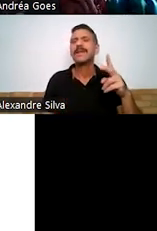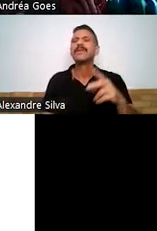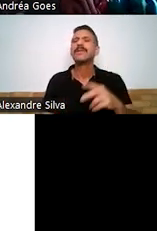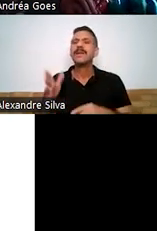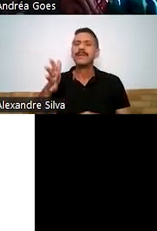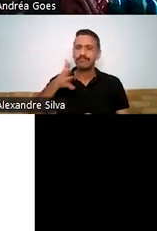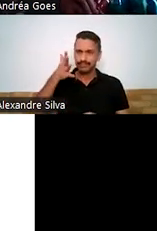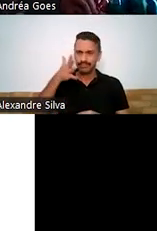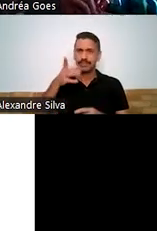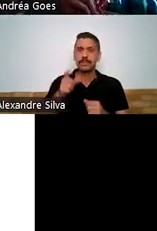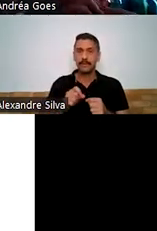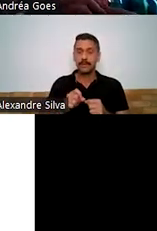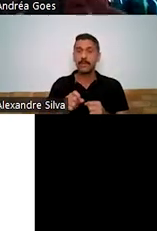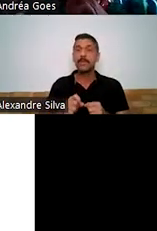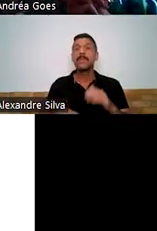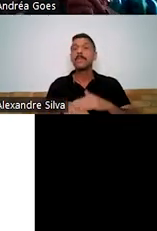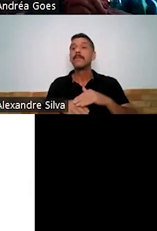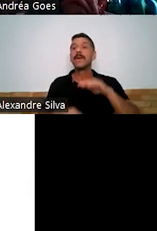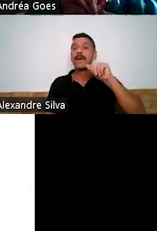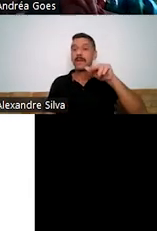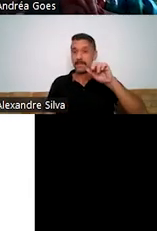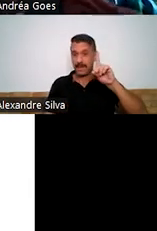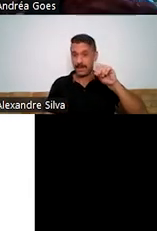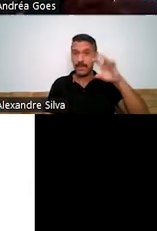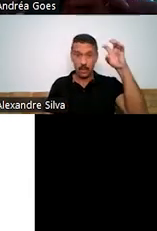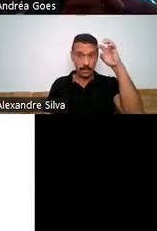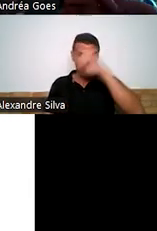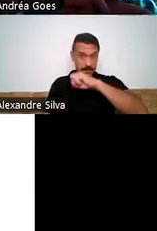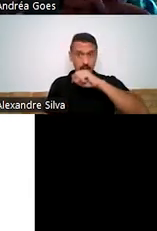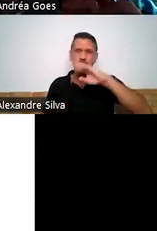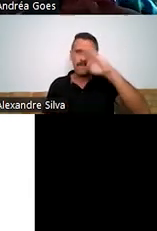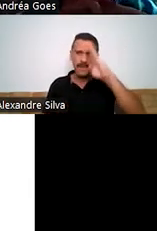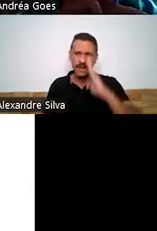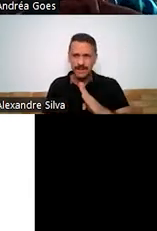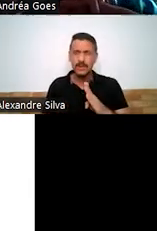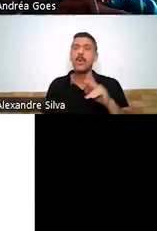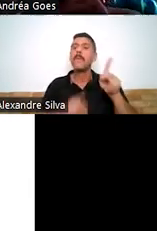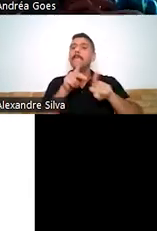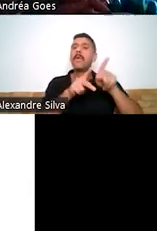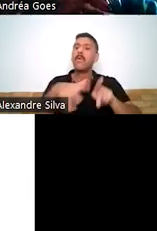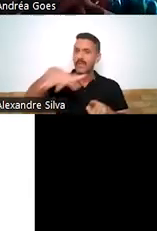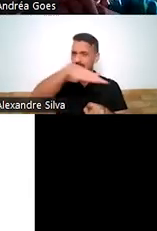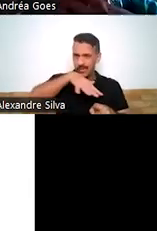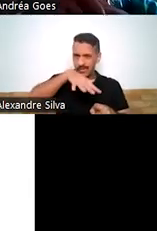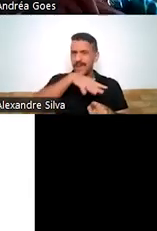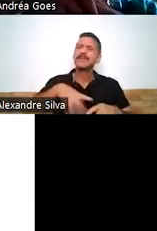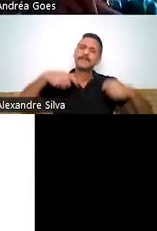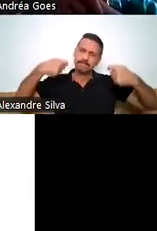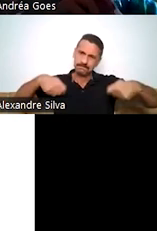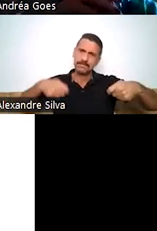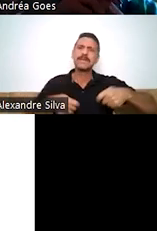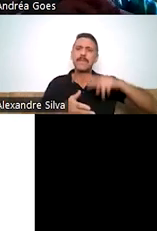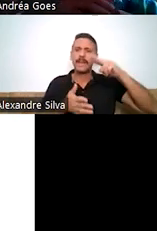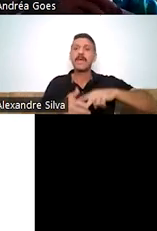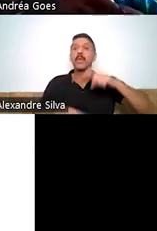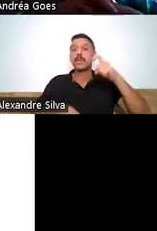colégio, e aí o próprio Amado diz que para compreender o Brasil e seu povo que o habita, é absolutamente necessário ler O Tempo e